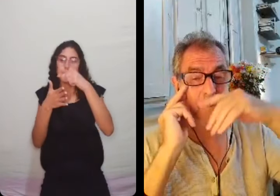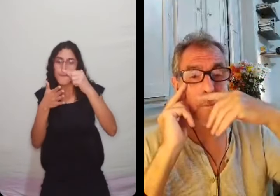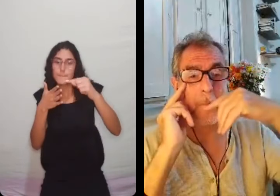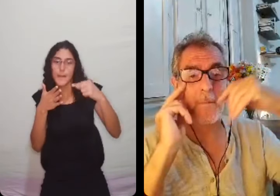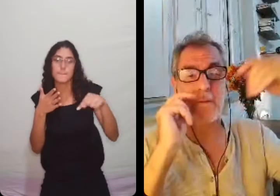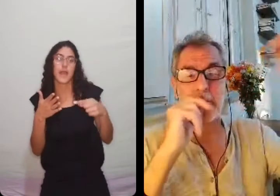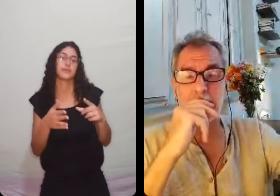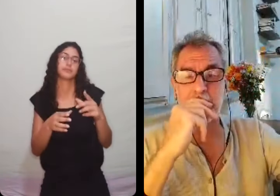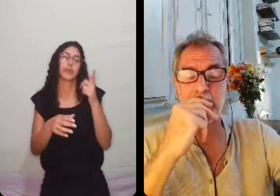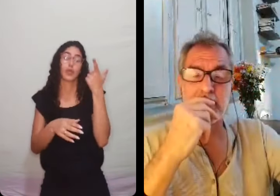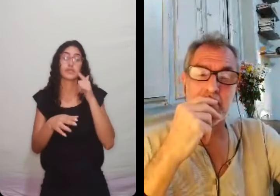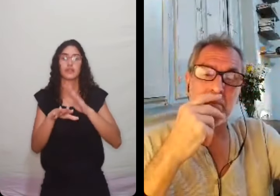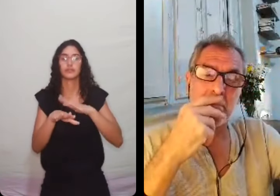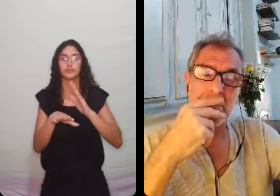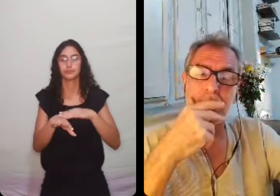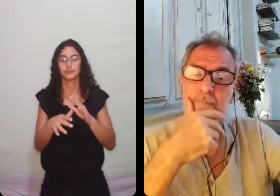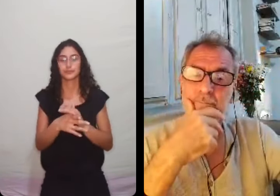isso.